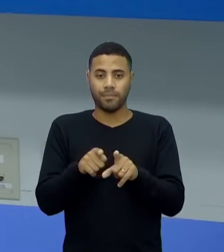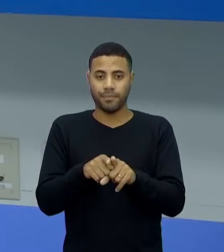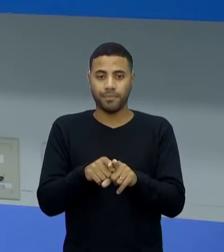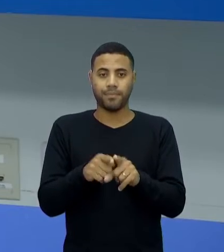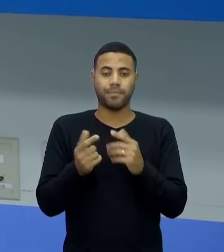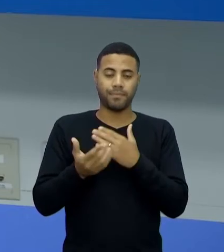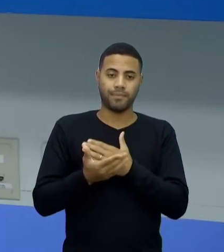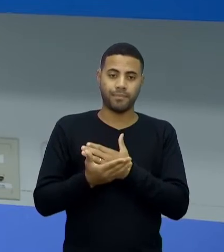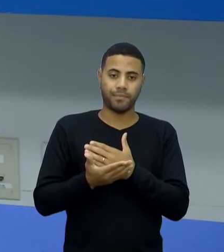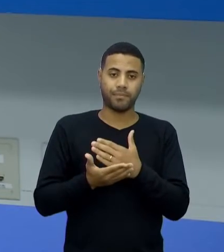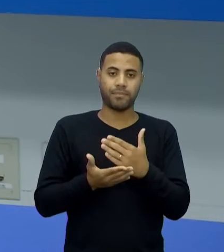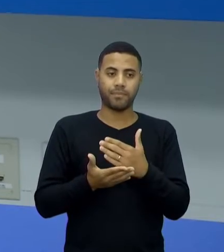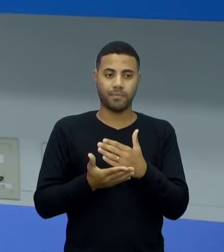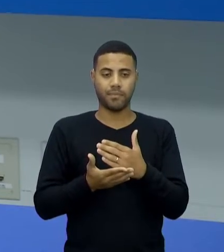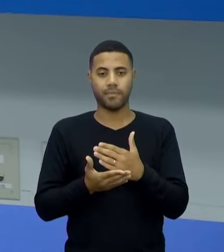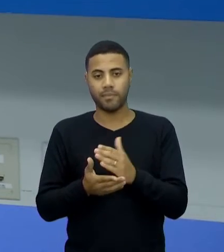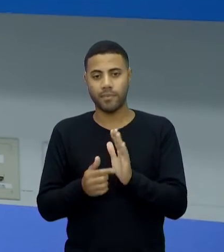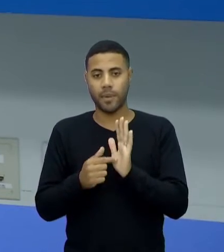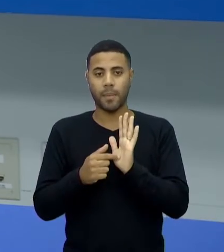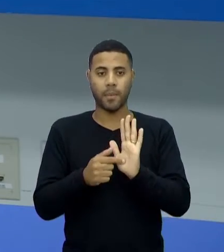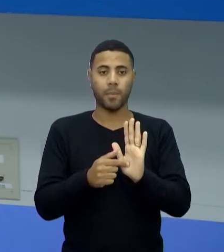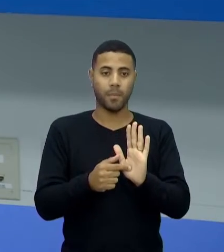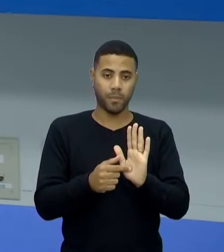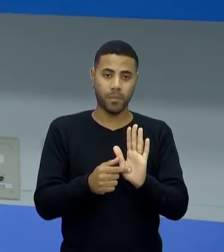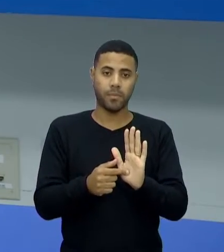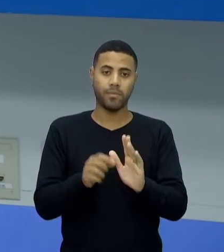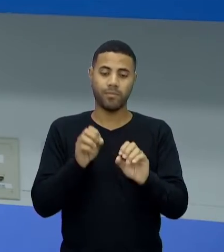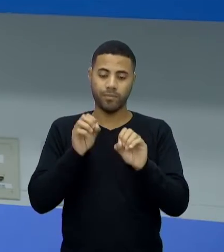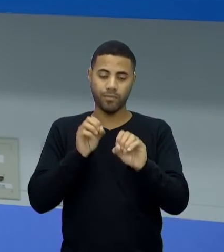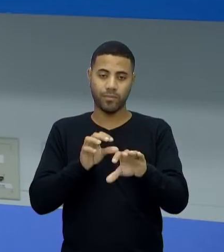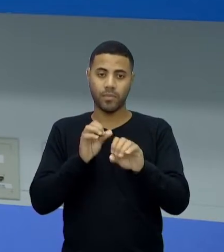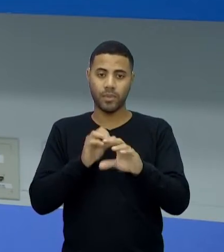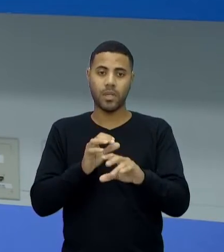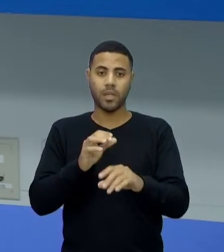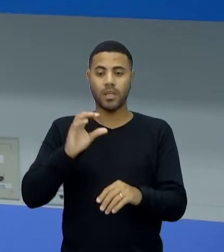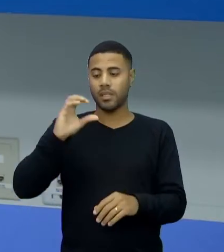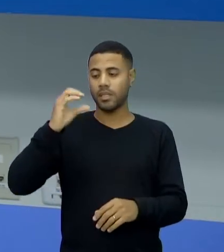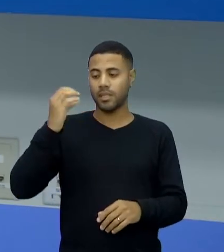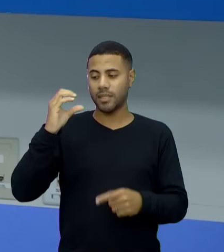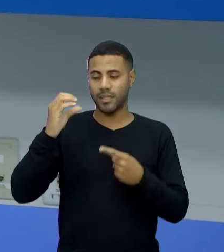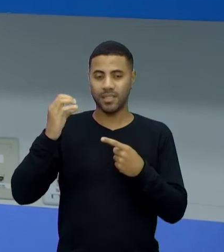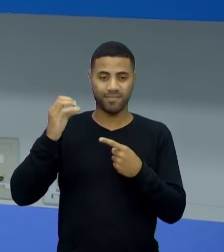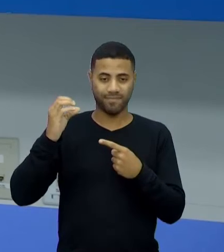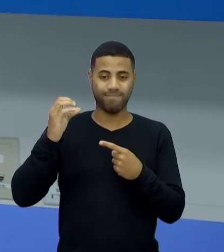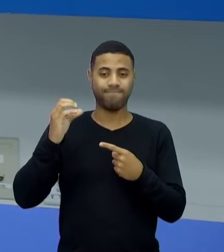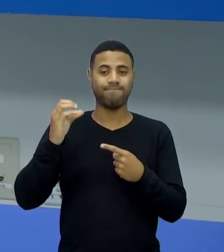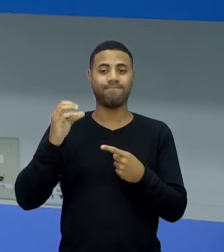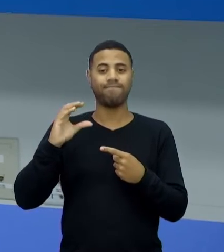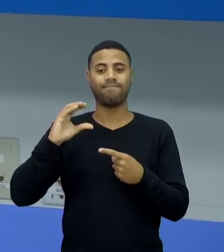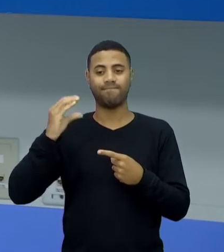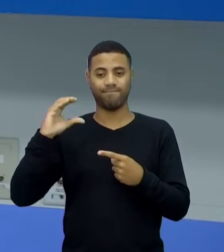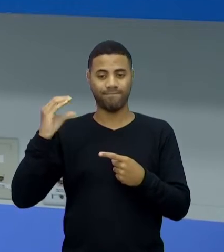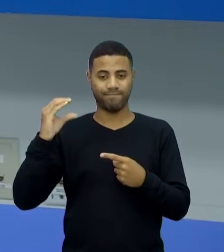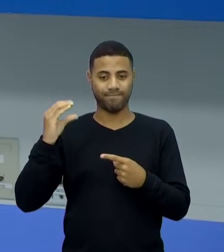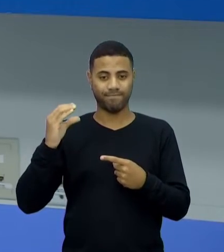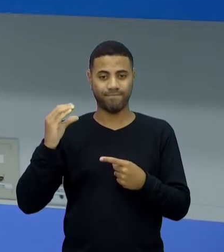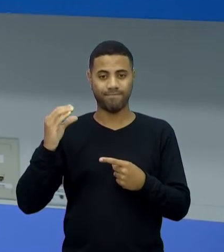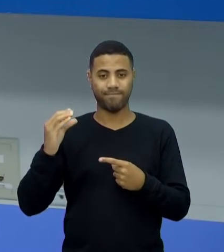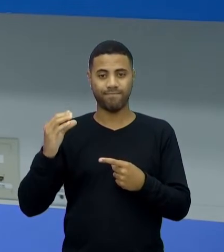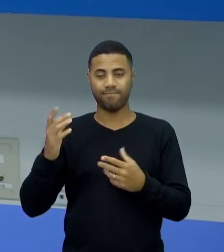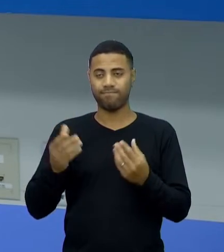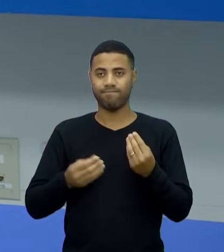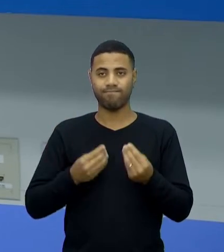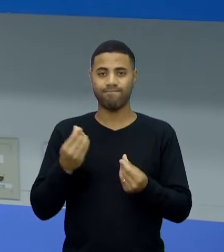que ele nos mostra que Inclusive a ciência por mais que nasça se coloque